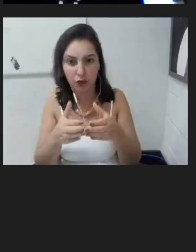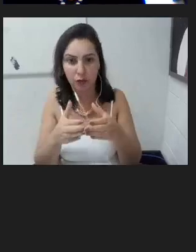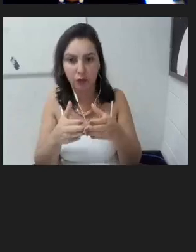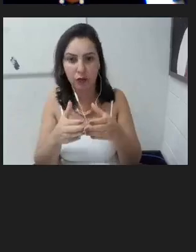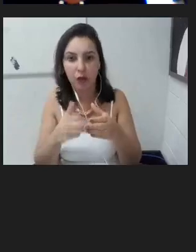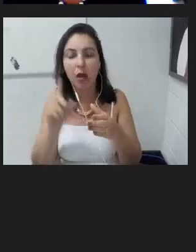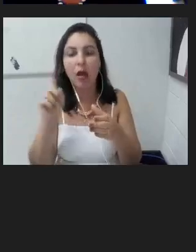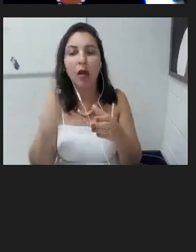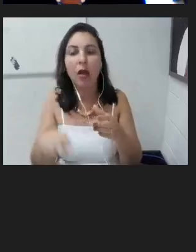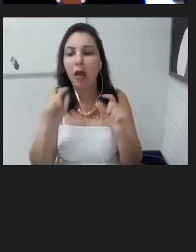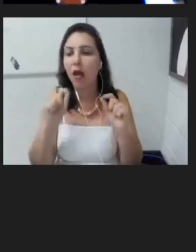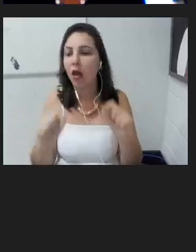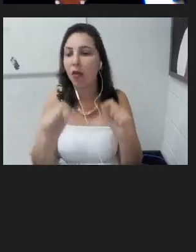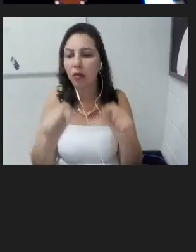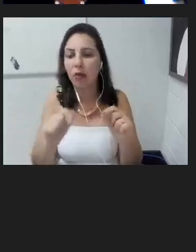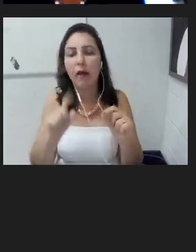na